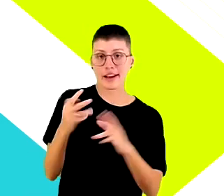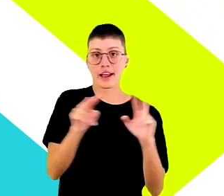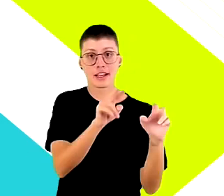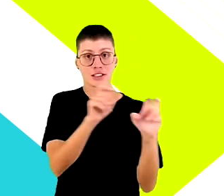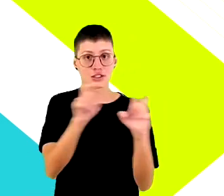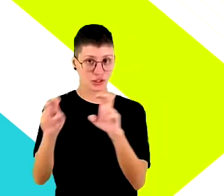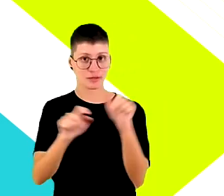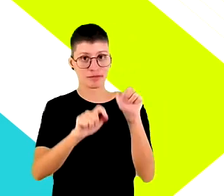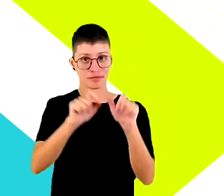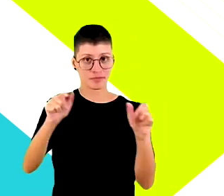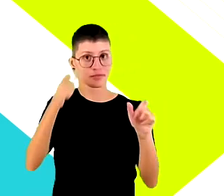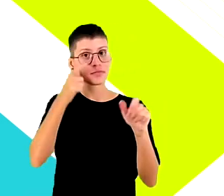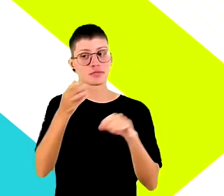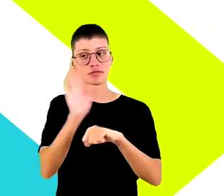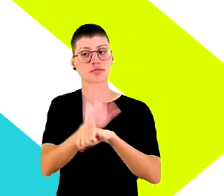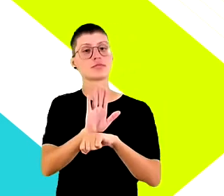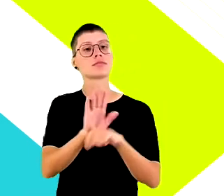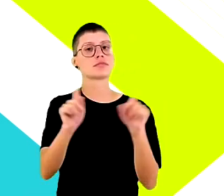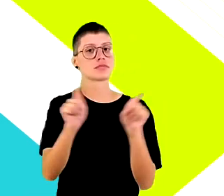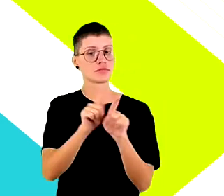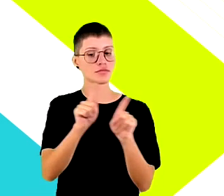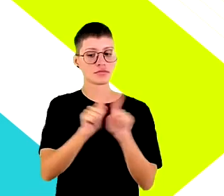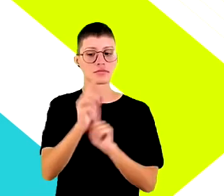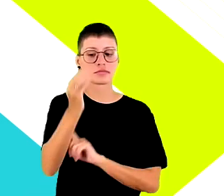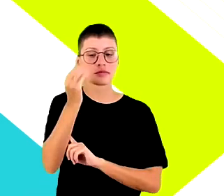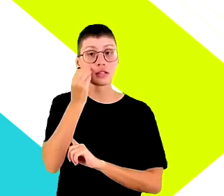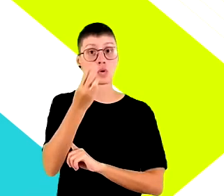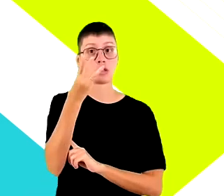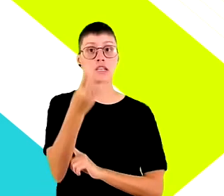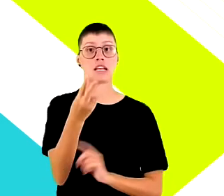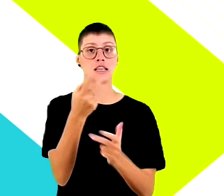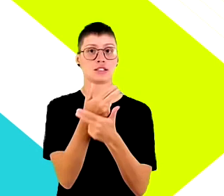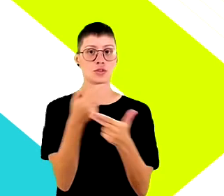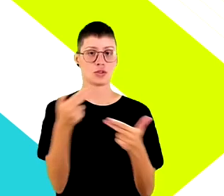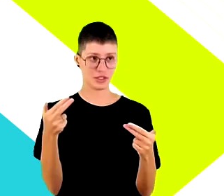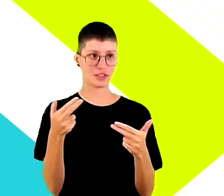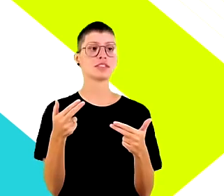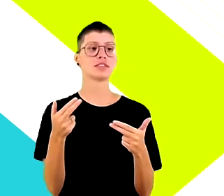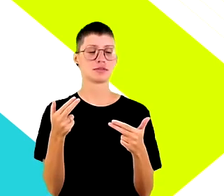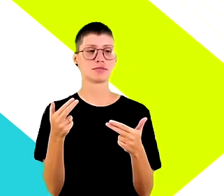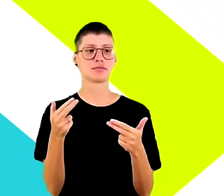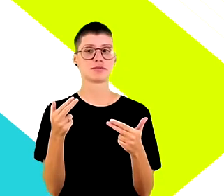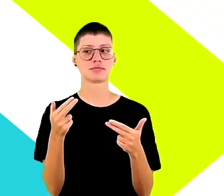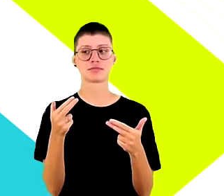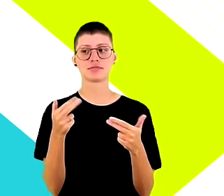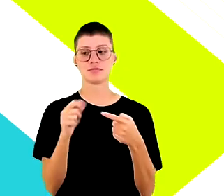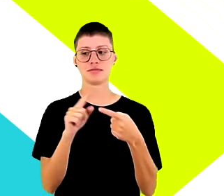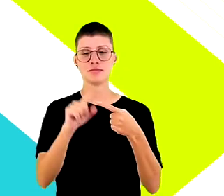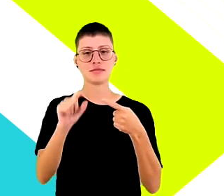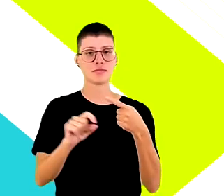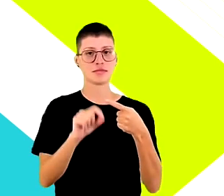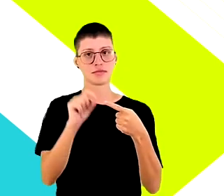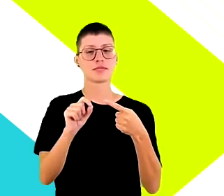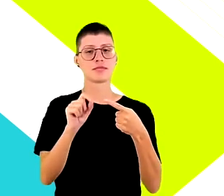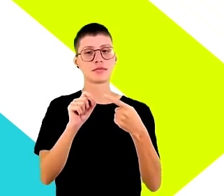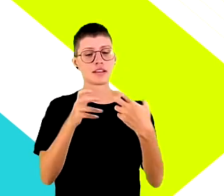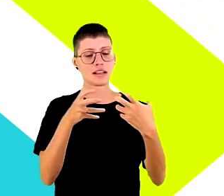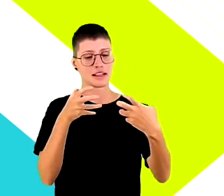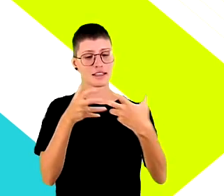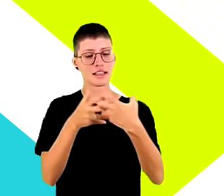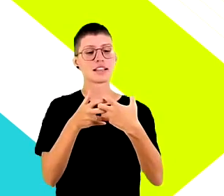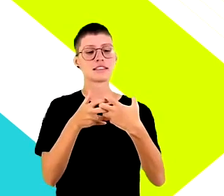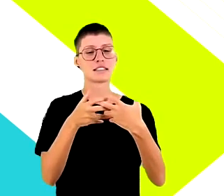ajudar. E a gente testou três coisas, né? A primeira coisa foi uma integração aqui de dados,